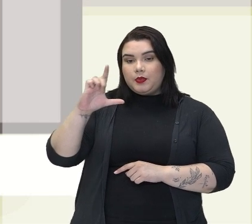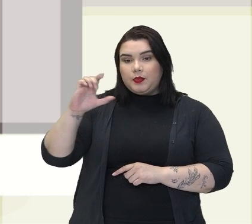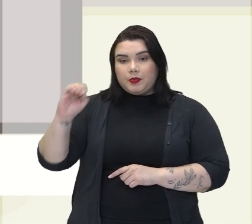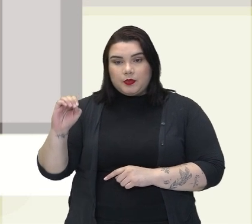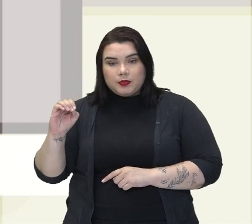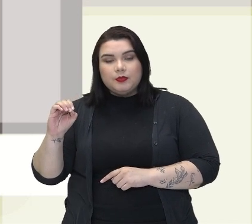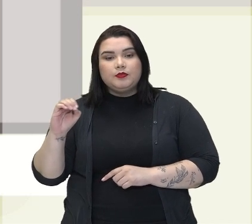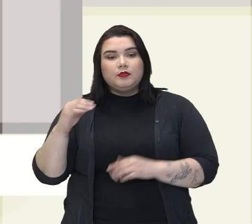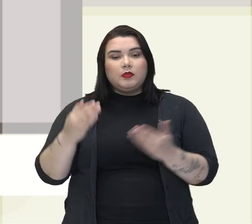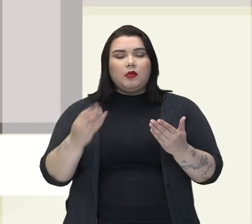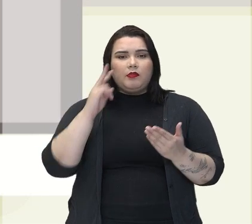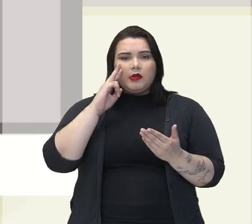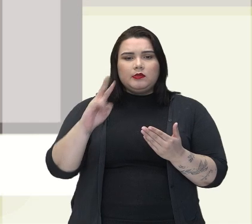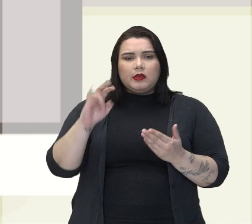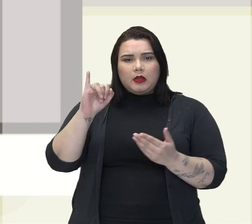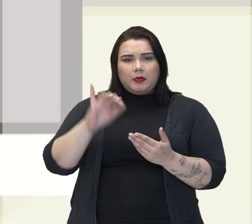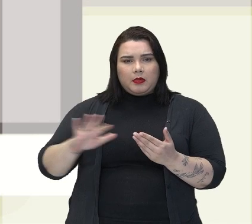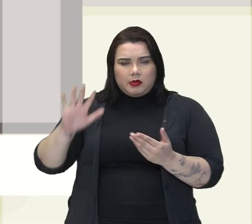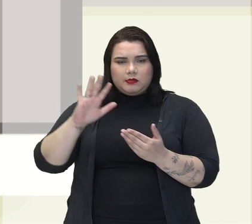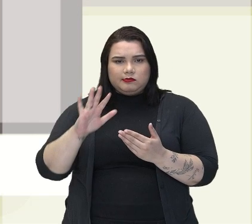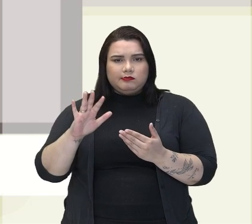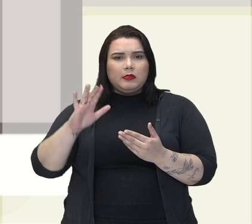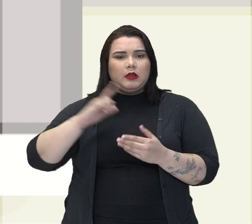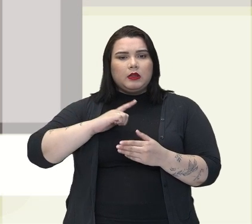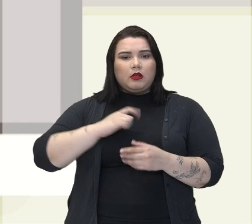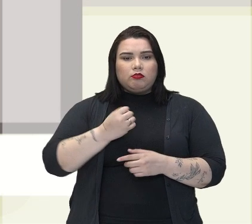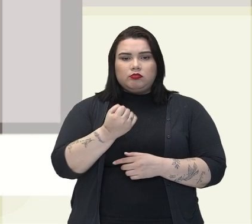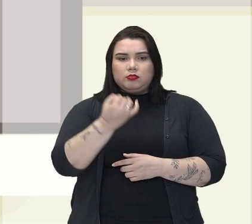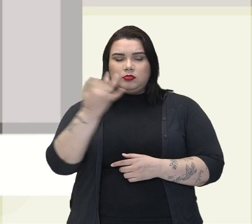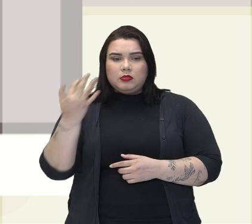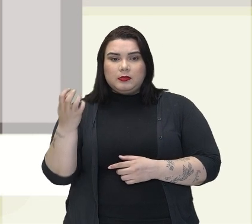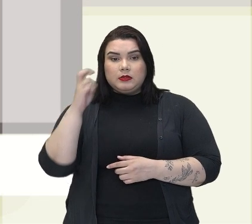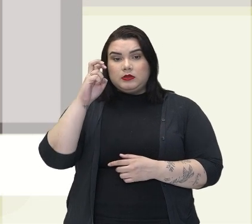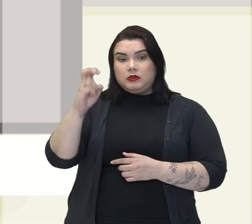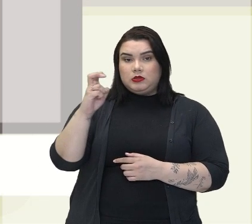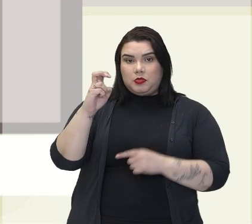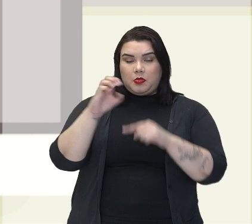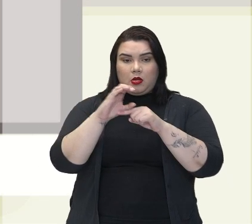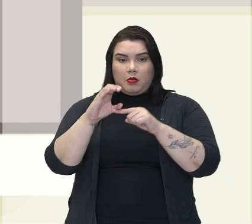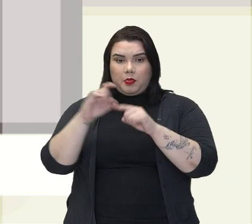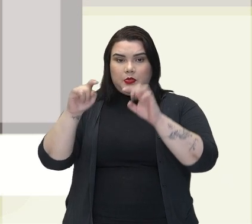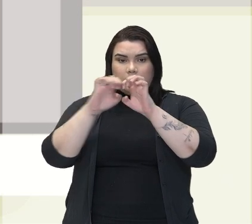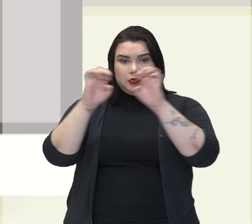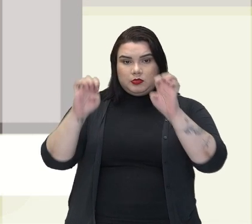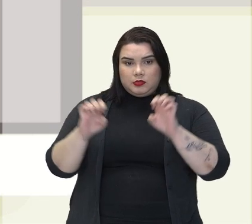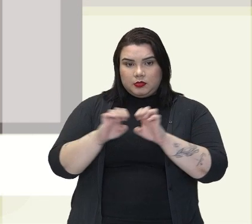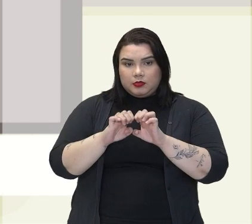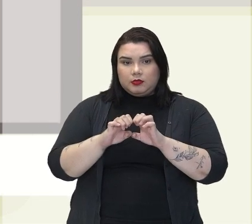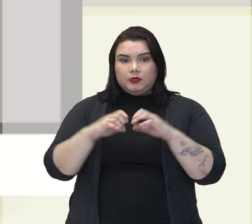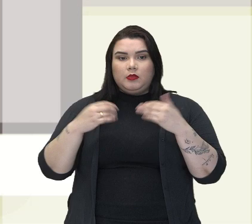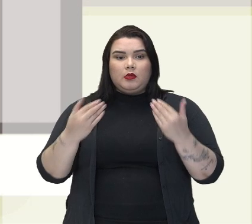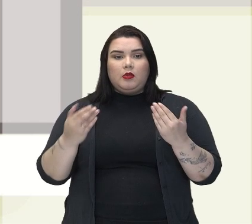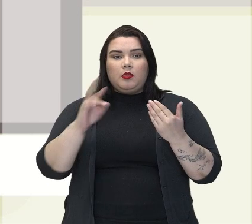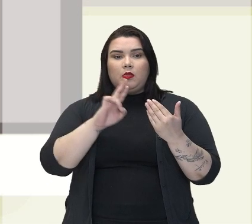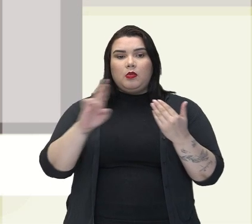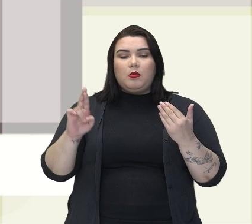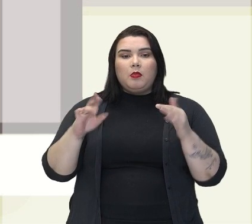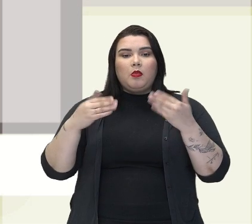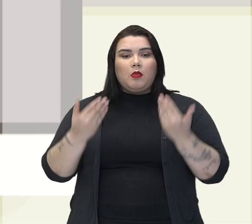1, 2, 3, 4, tenho 5 carbonos aí nessa estrutura, e aí o nome dele vai ser